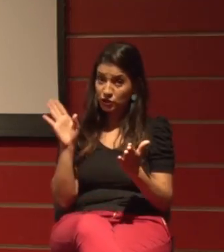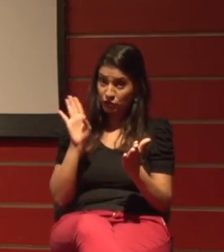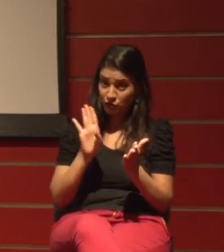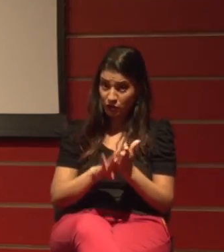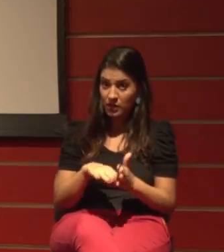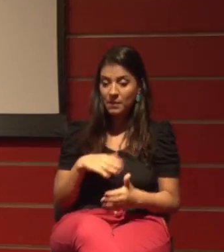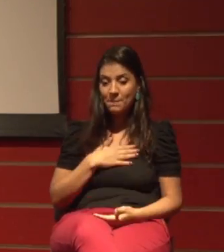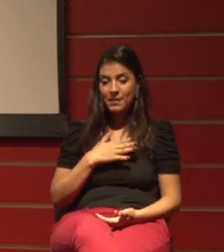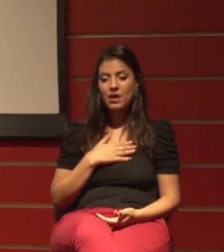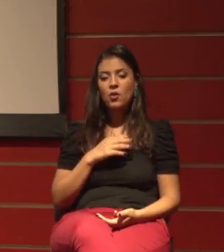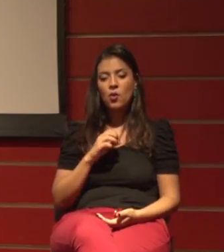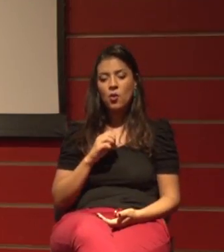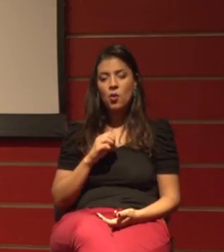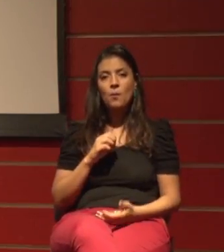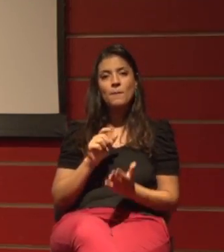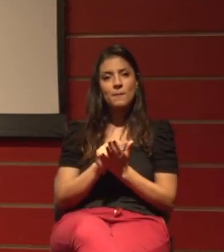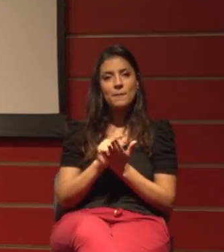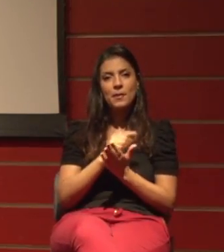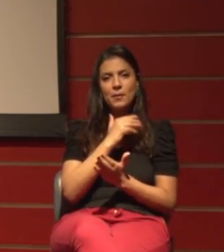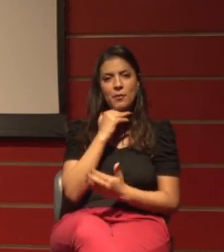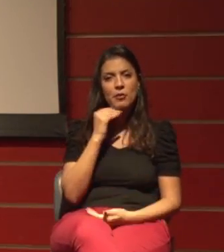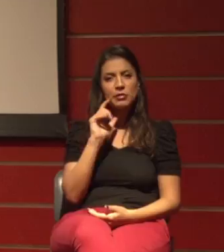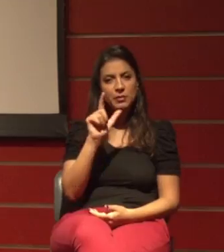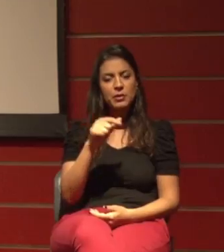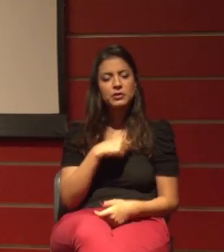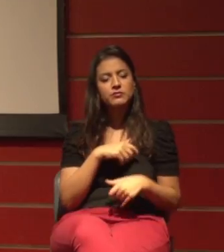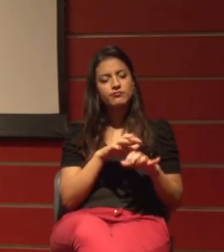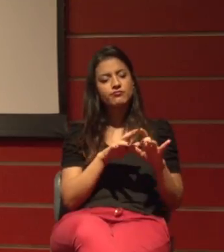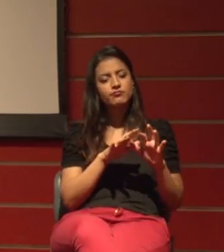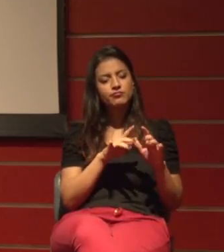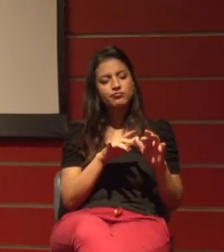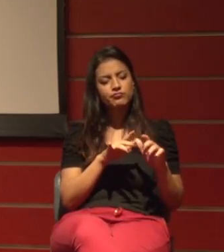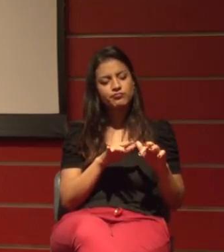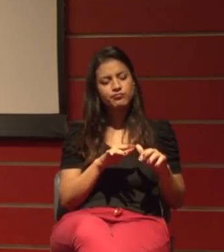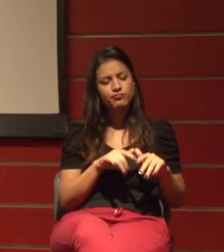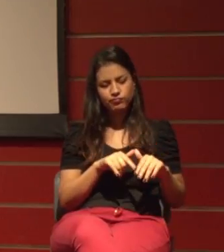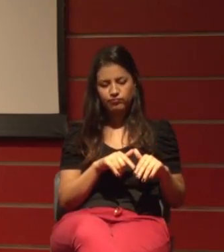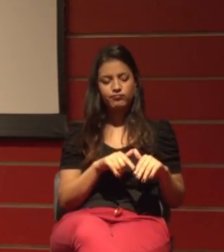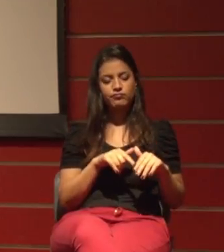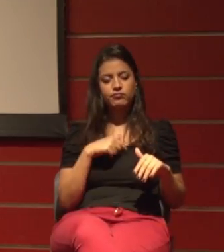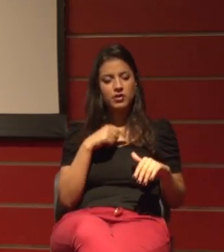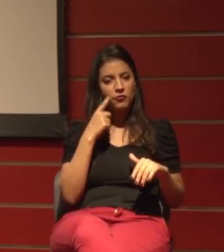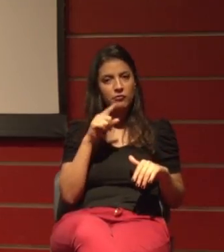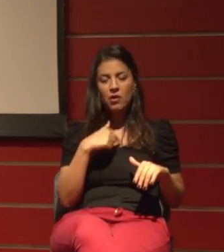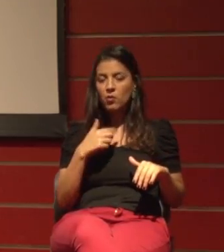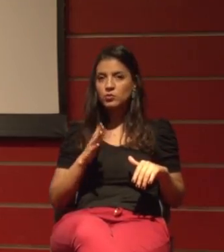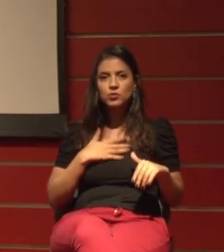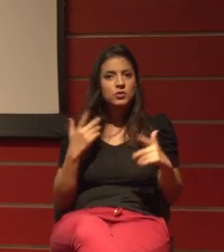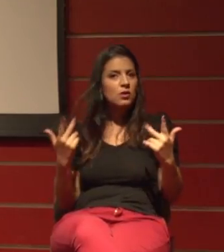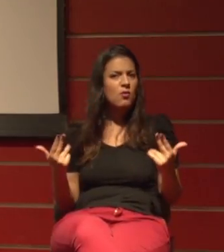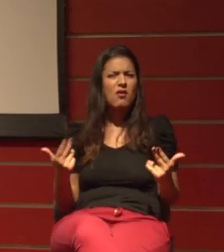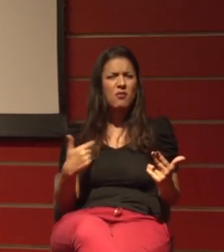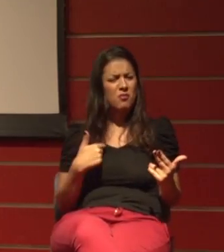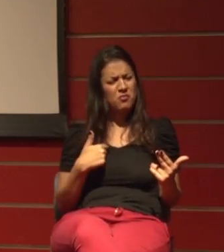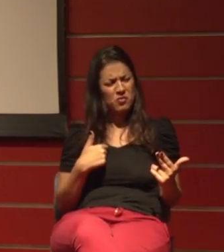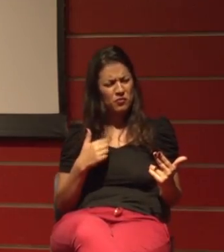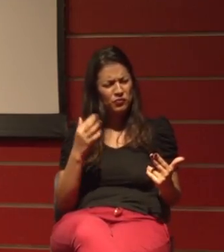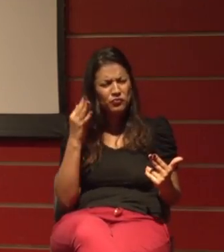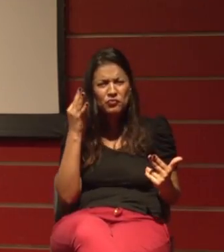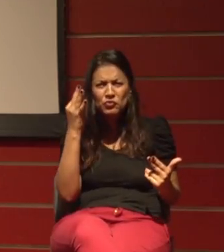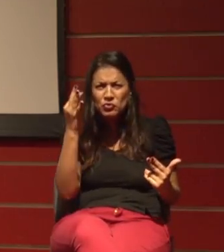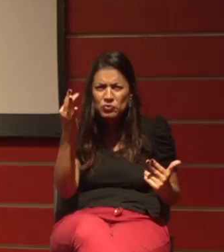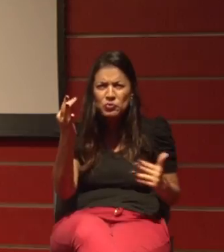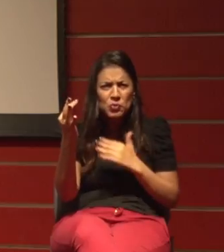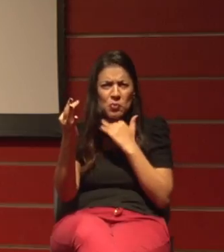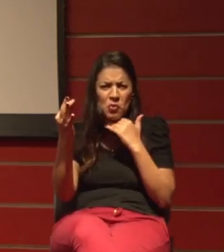falei também não é isso que eu quero da minha vida né se eu morrer hoje não é isso que eu quero deixar eh e aí foi então que eu